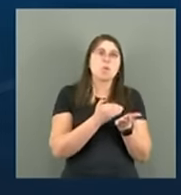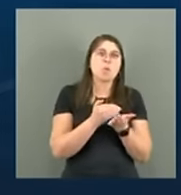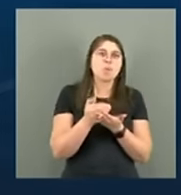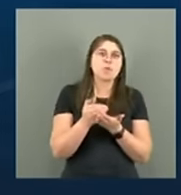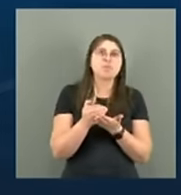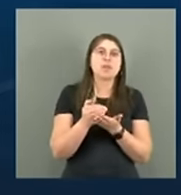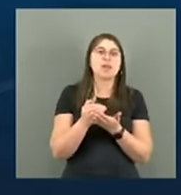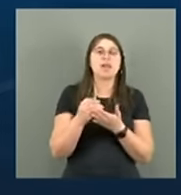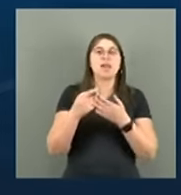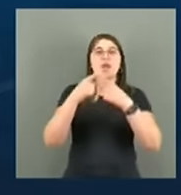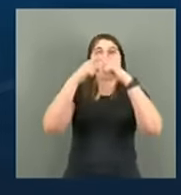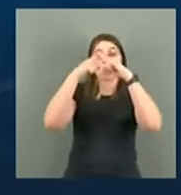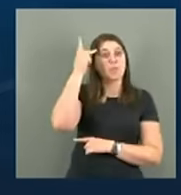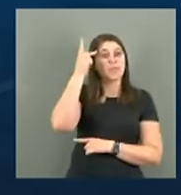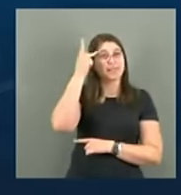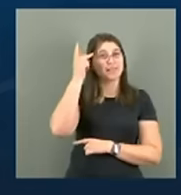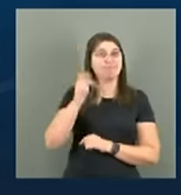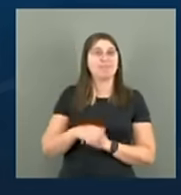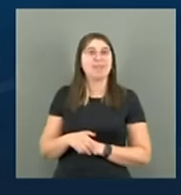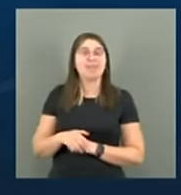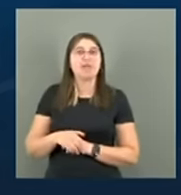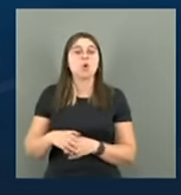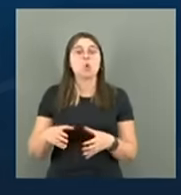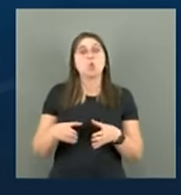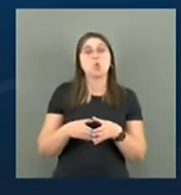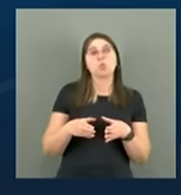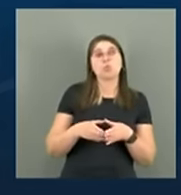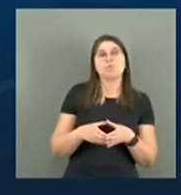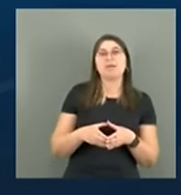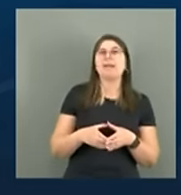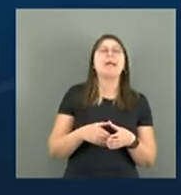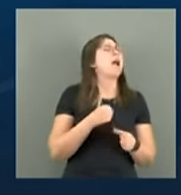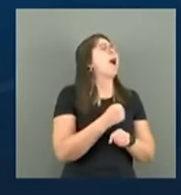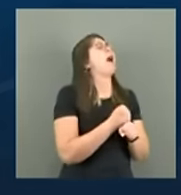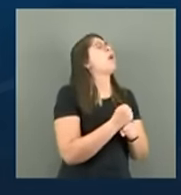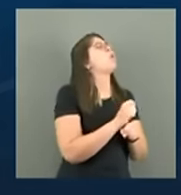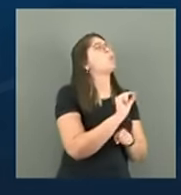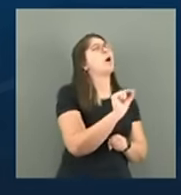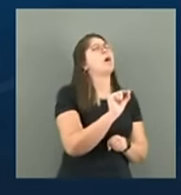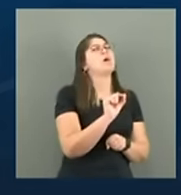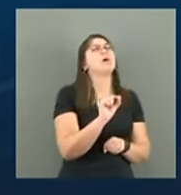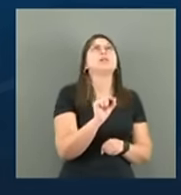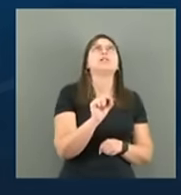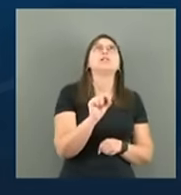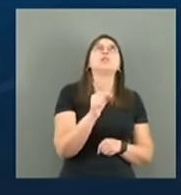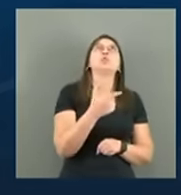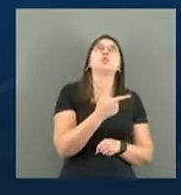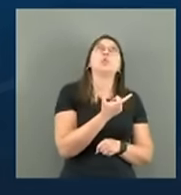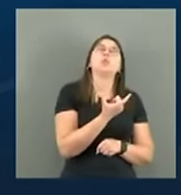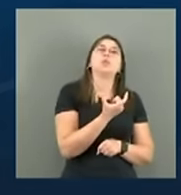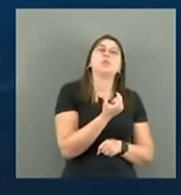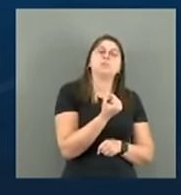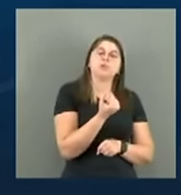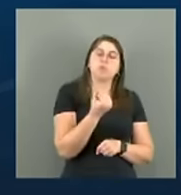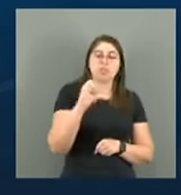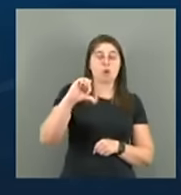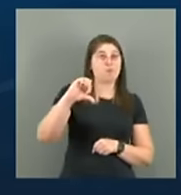Paulista. O time estava com dinheiro. Que ano isso? Isso foi em